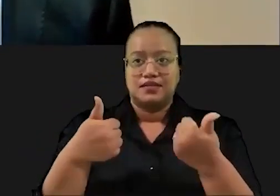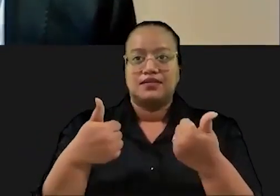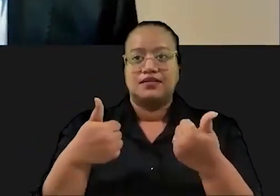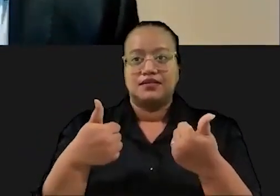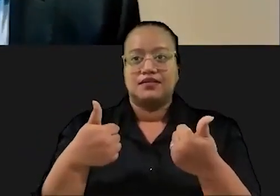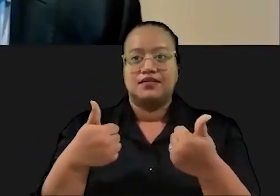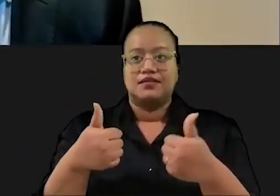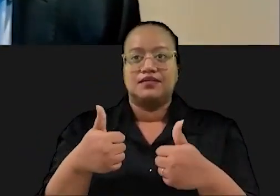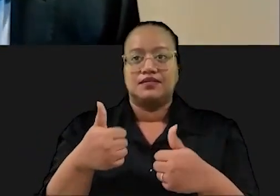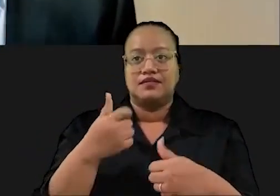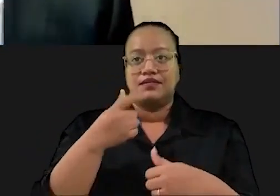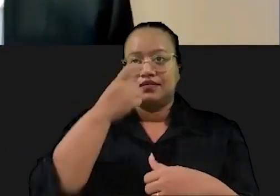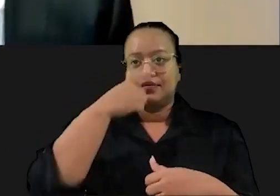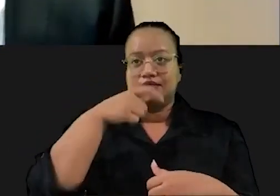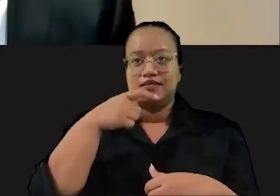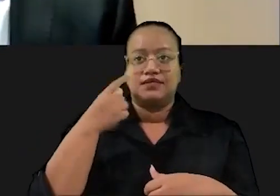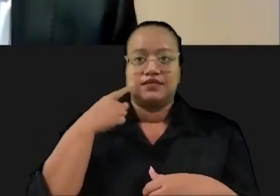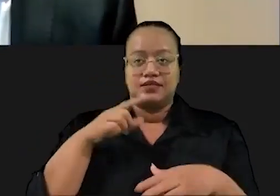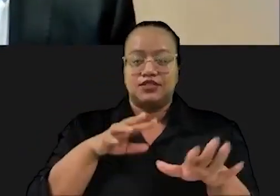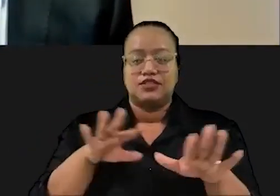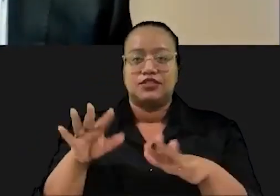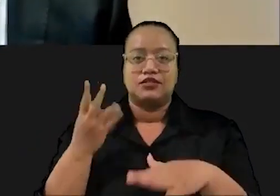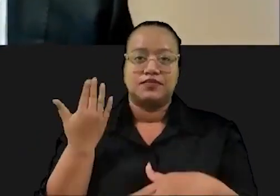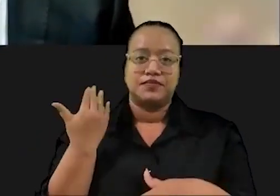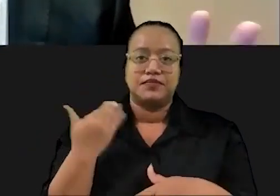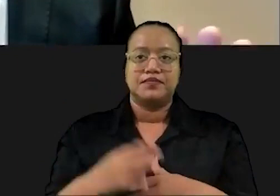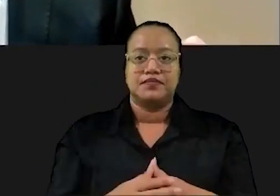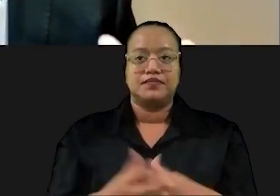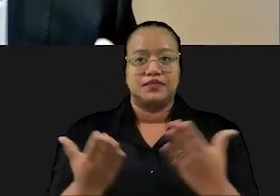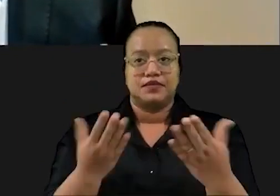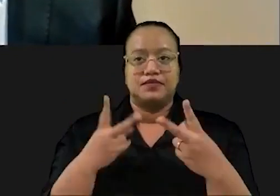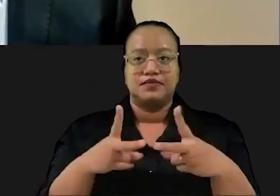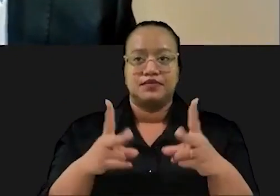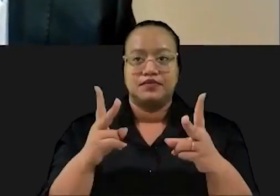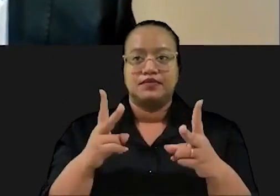aí. Bom, vamos lá. Então, esses dois